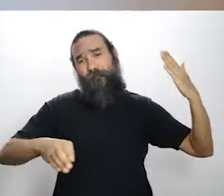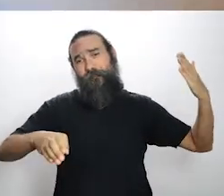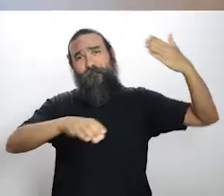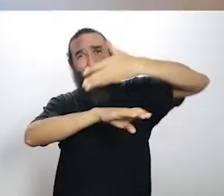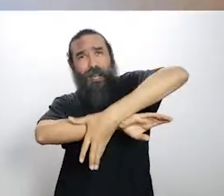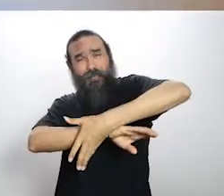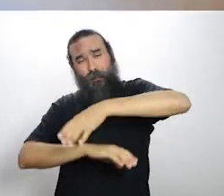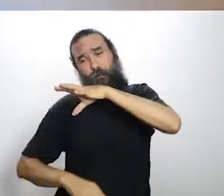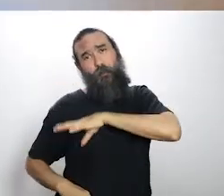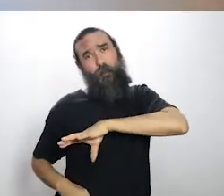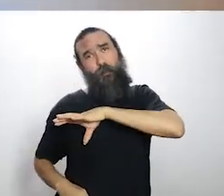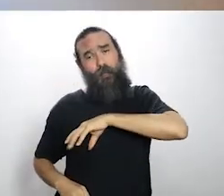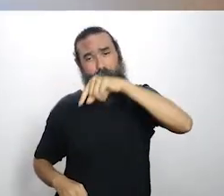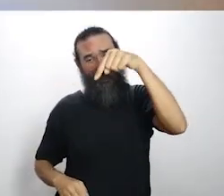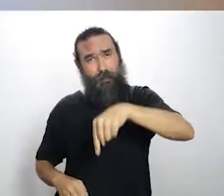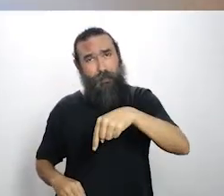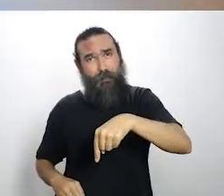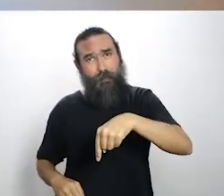Porque o seguinte,